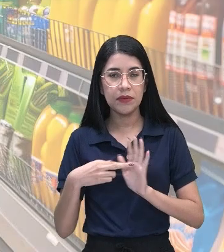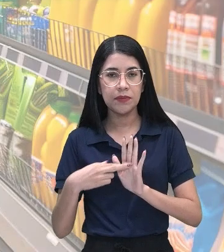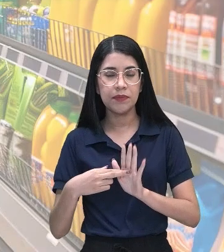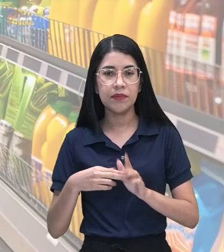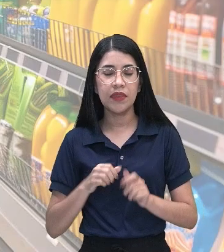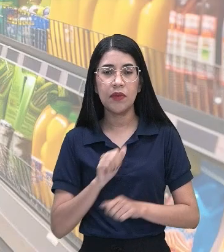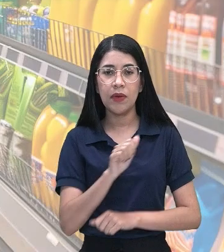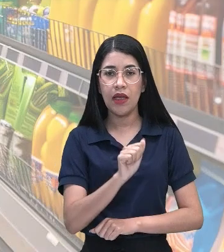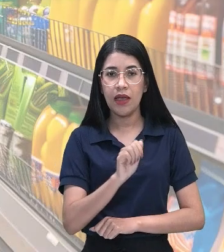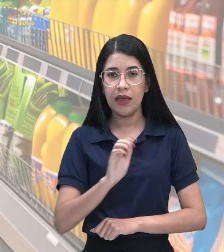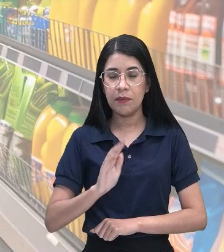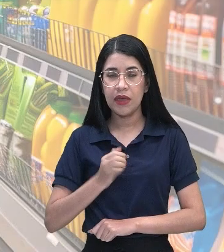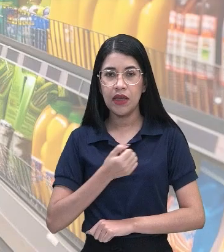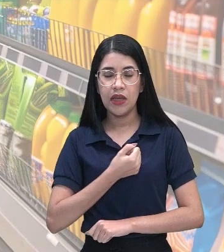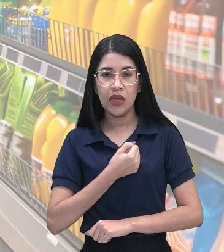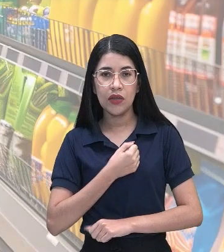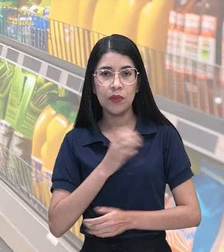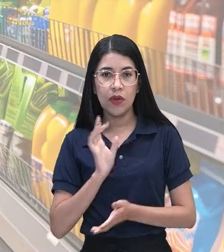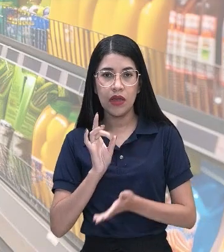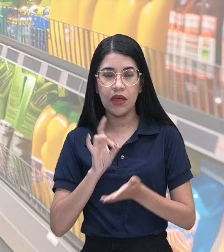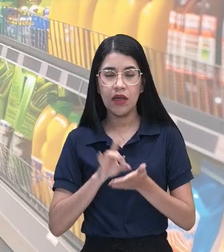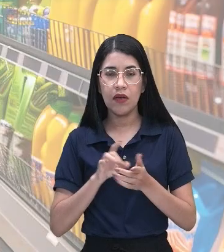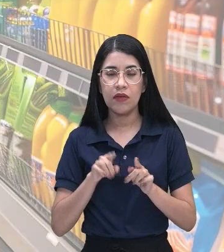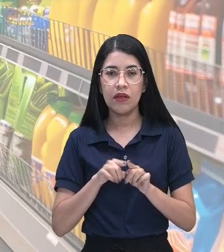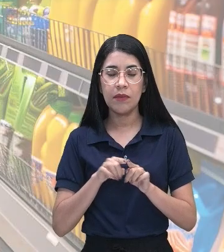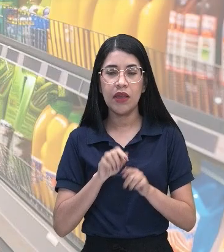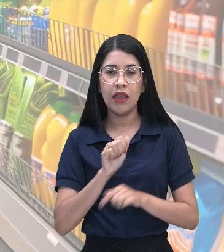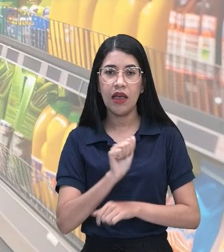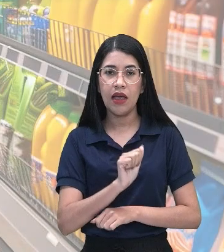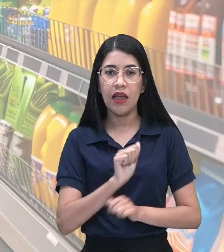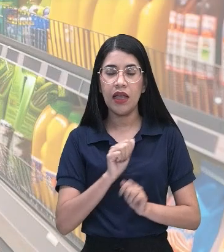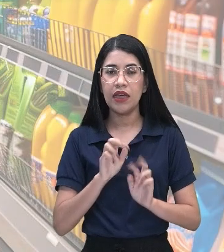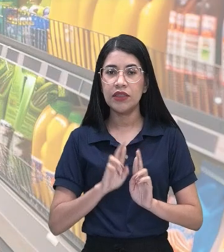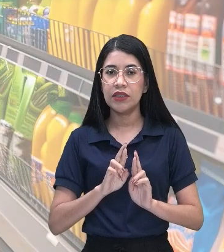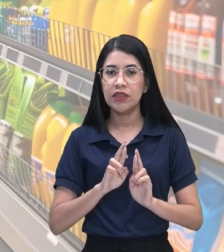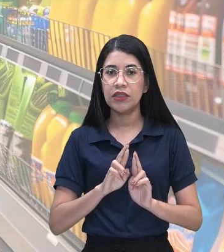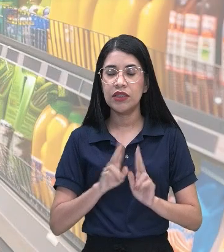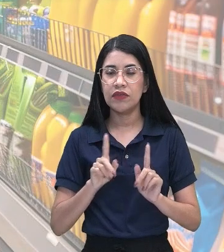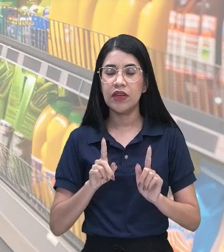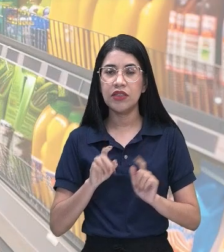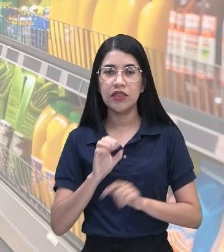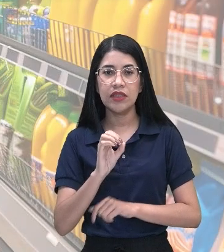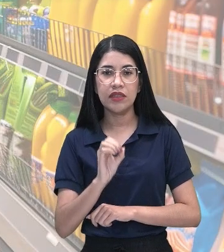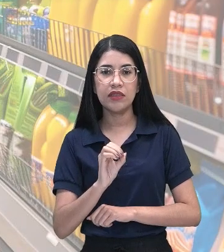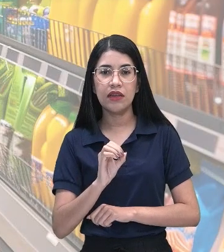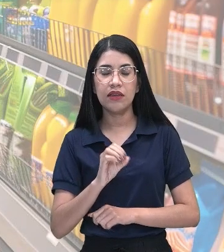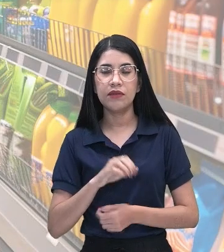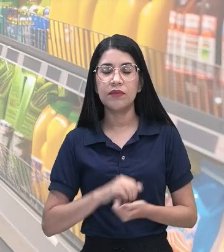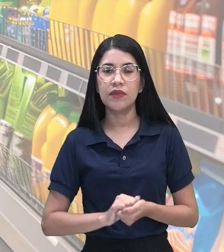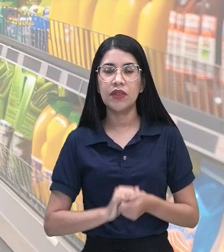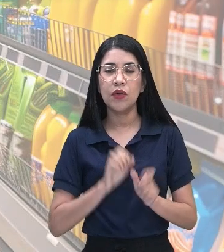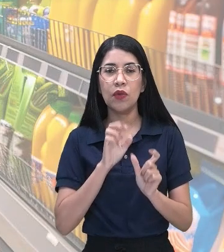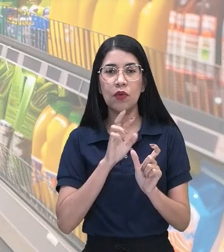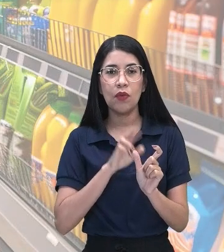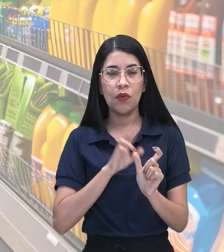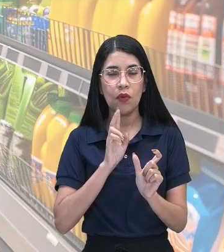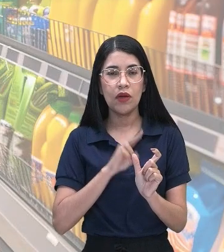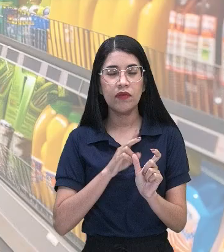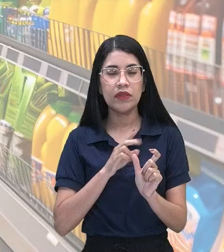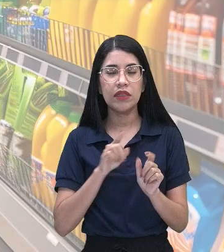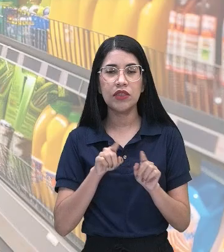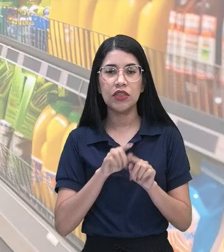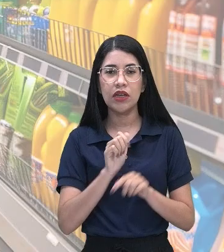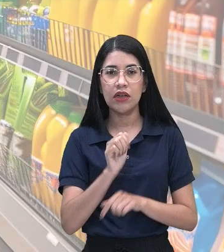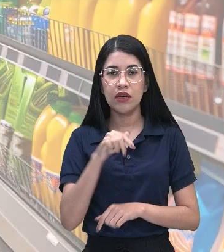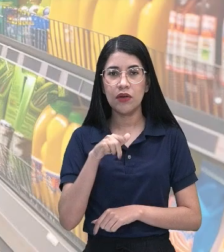são números reais, com a diferente de zero. A é chamado de coeficiente angular e b